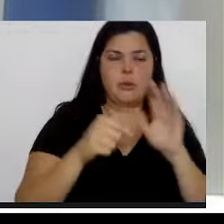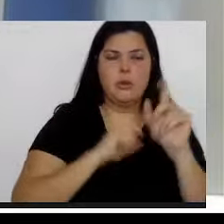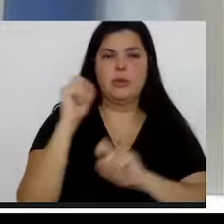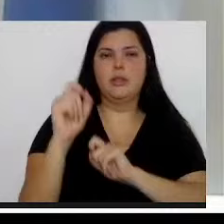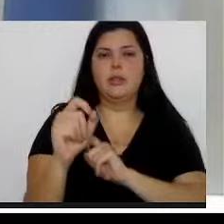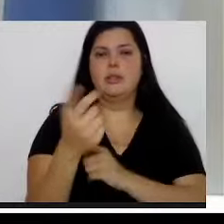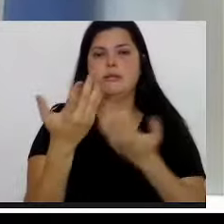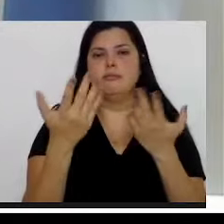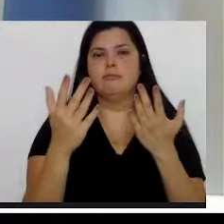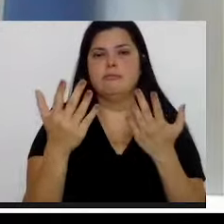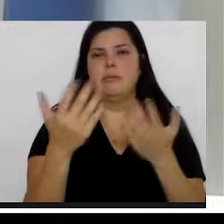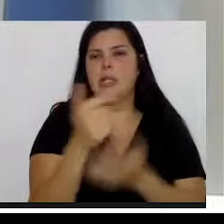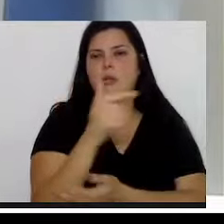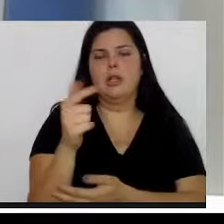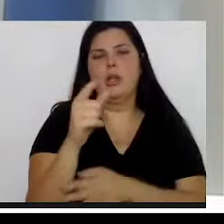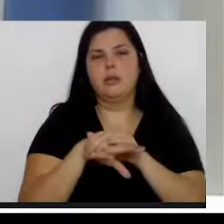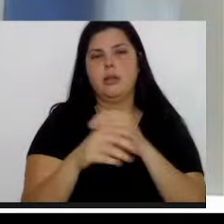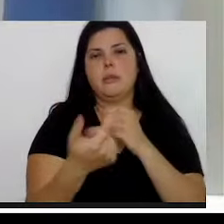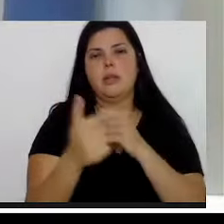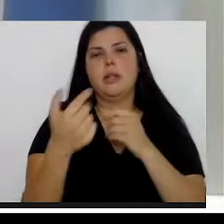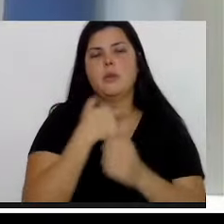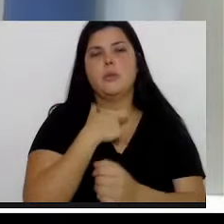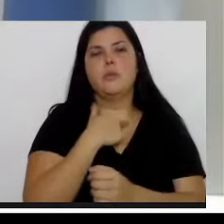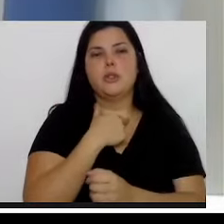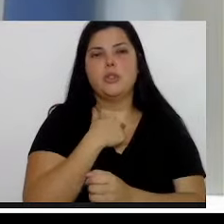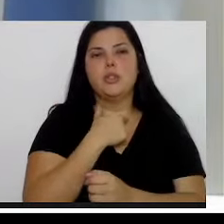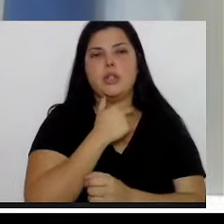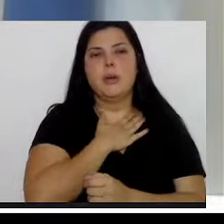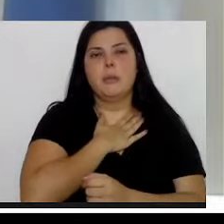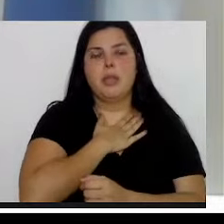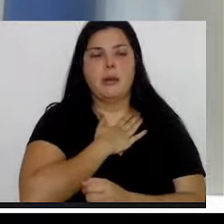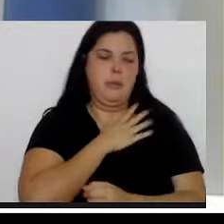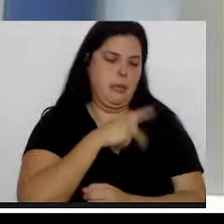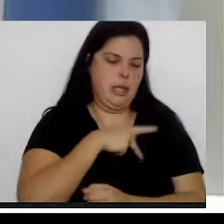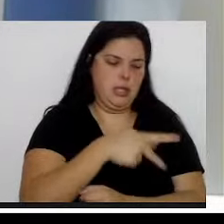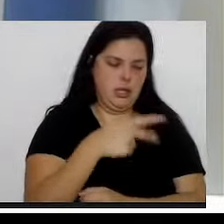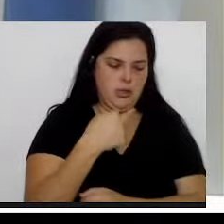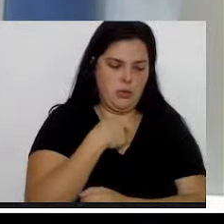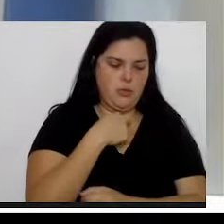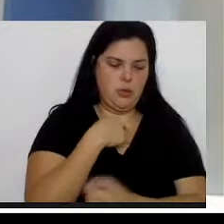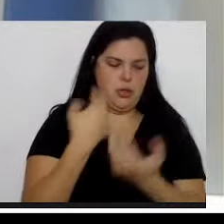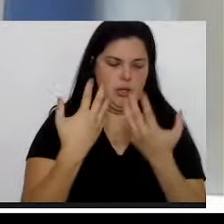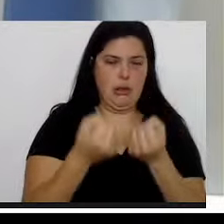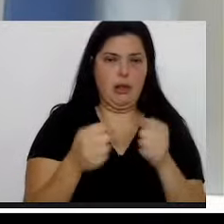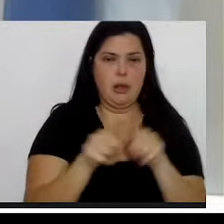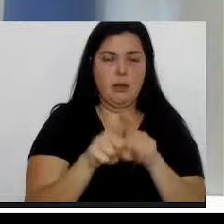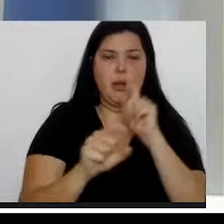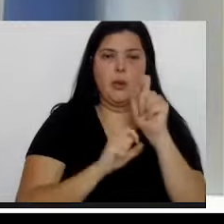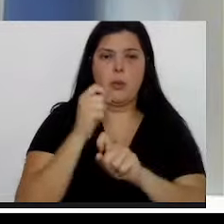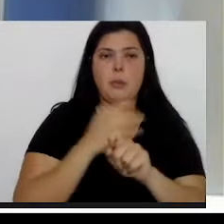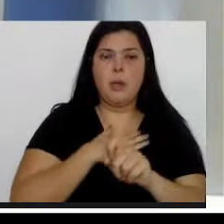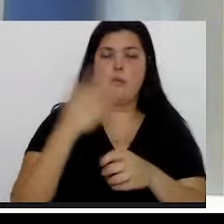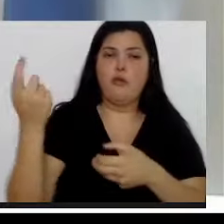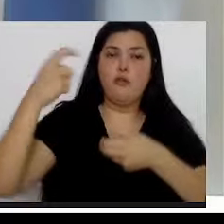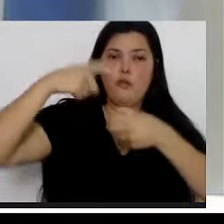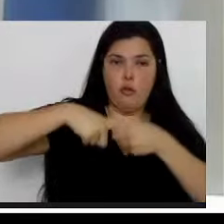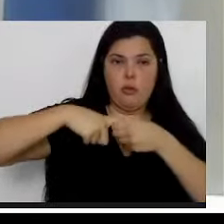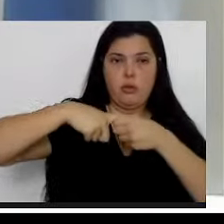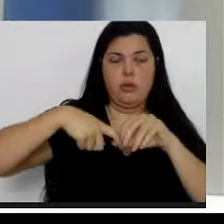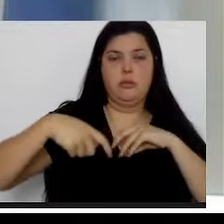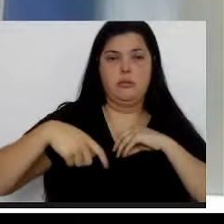essa pretensão ver sob minha presidência. após o meu retorno,